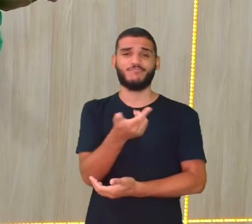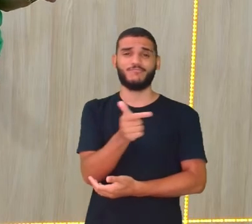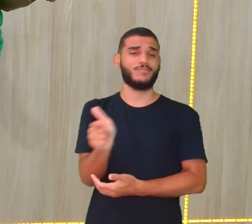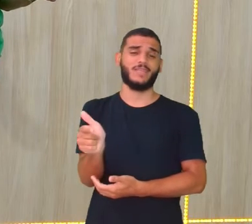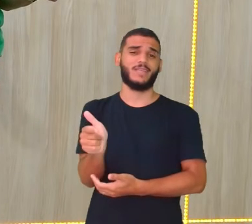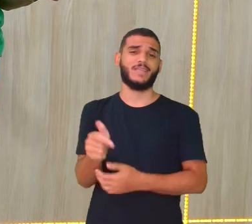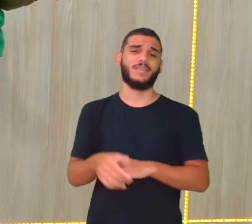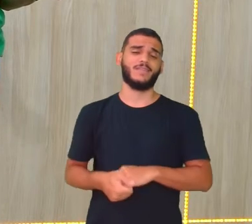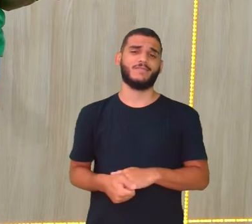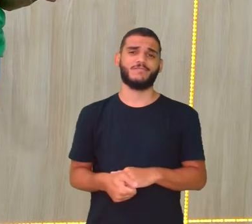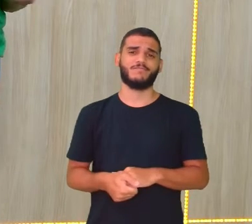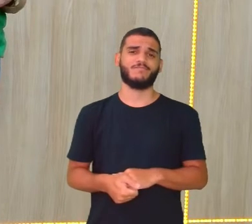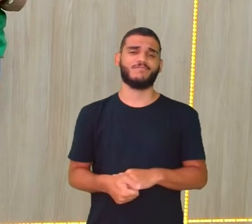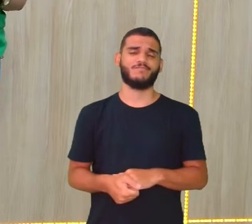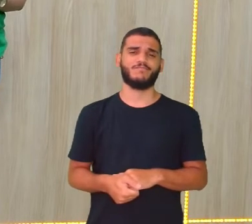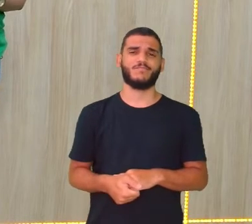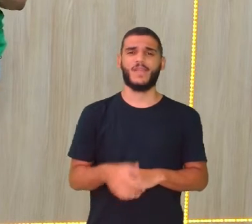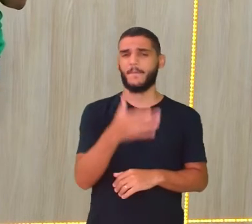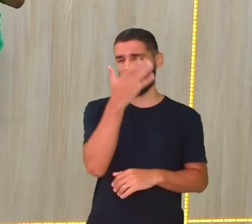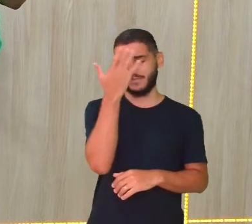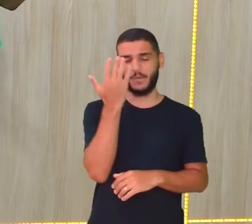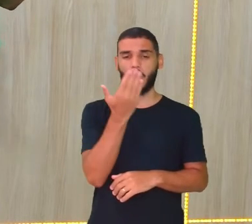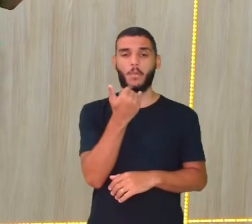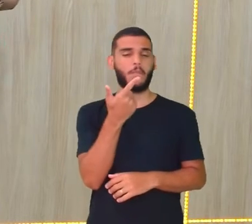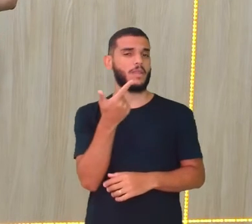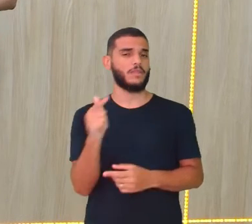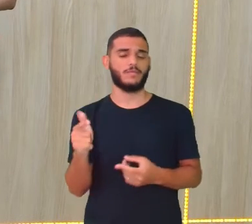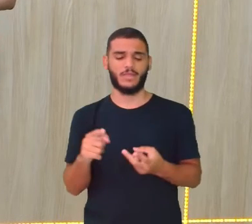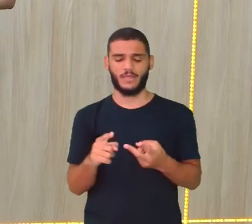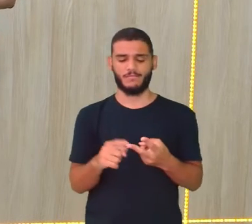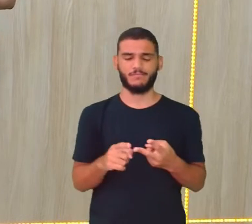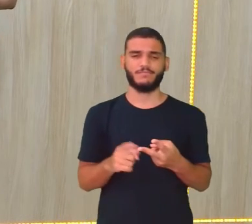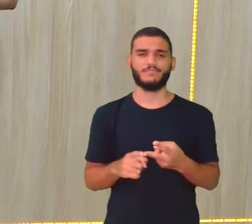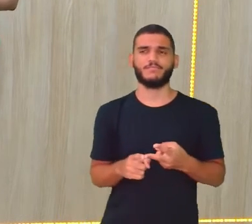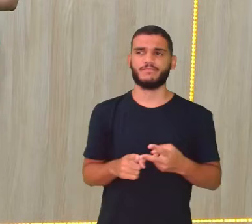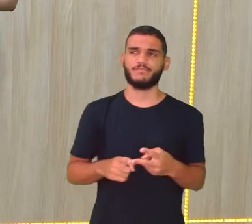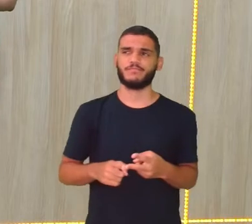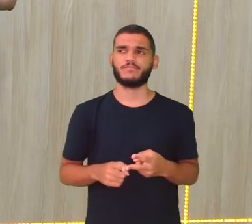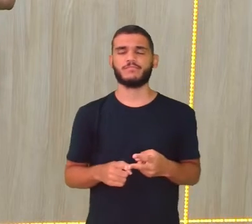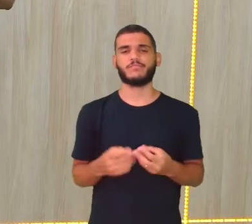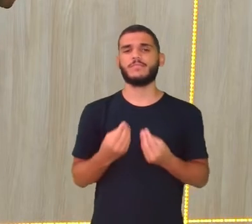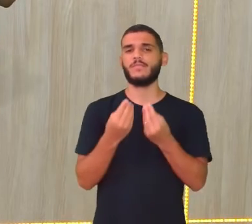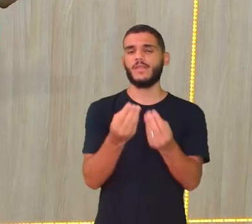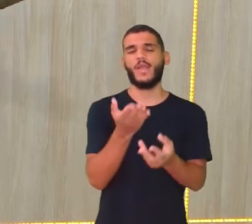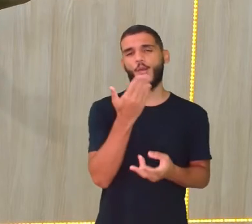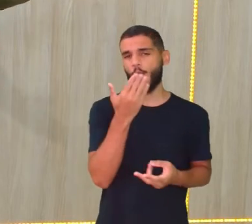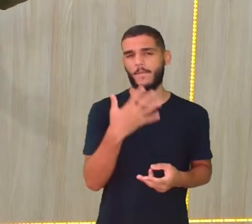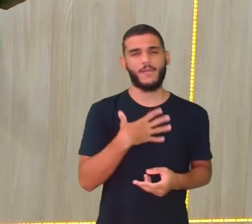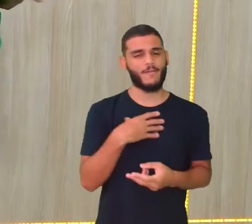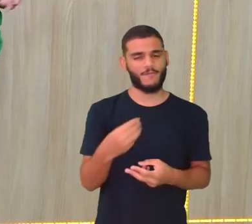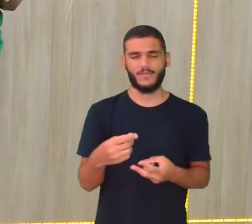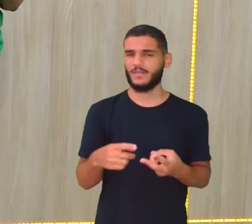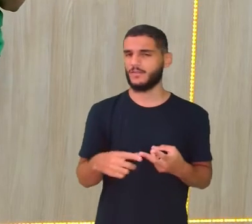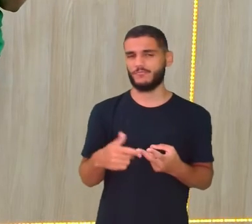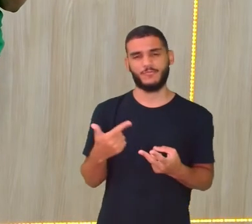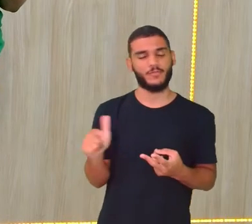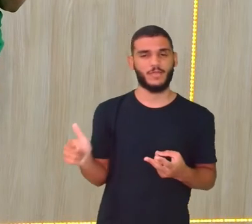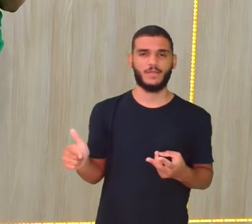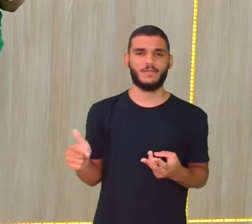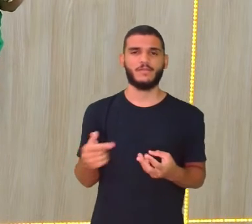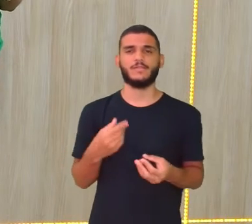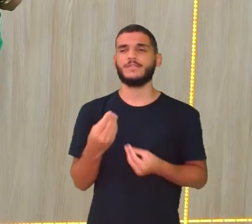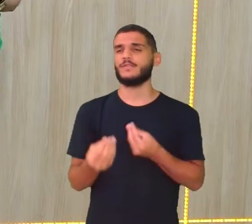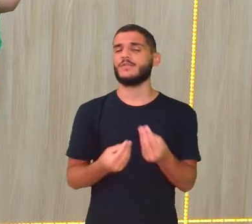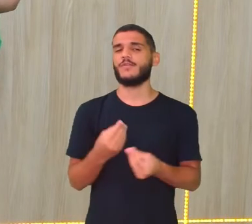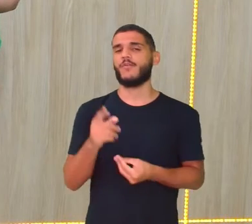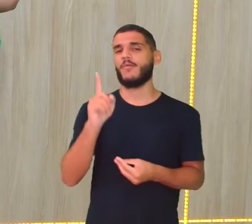Dignidade. Você não tem como Exato. comer, você não tem como dar comida para os filhos e tudo mais, né? Como é que é isso, né?